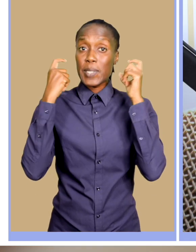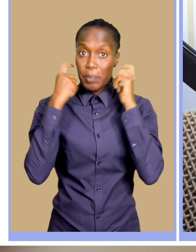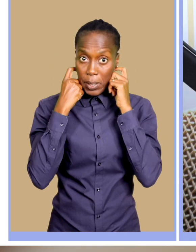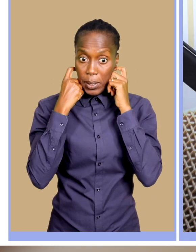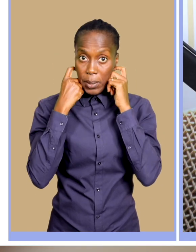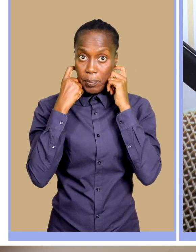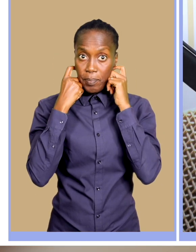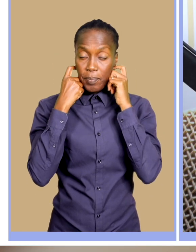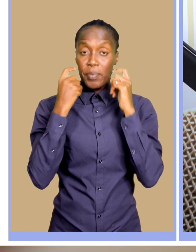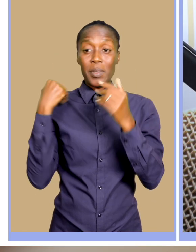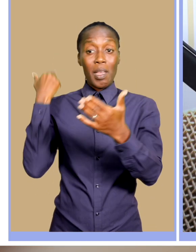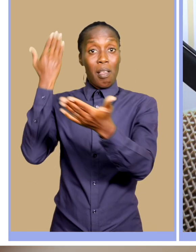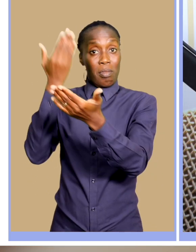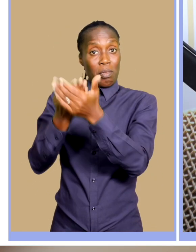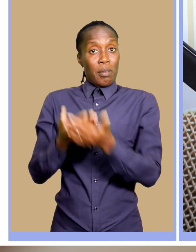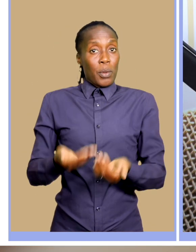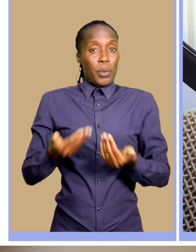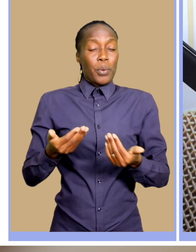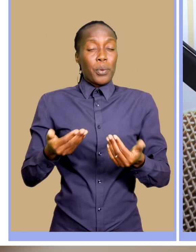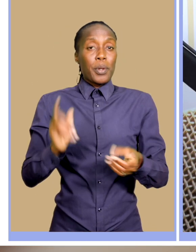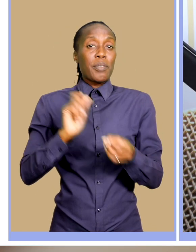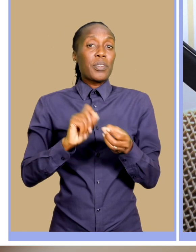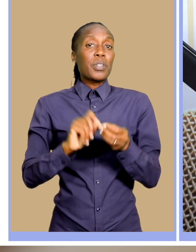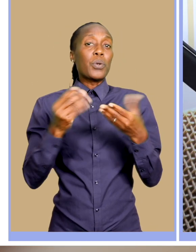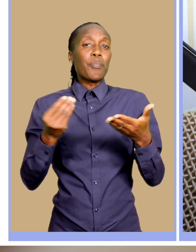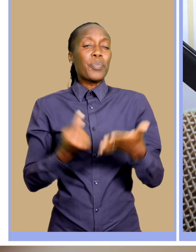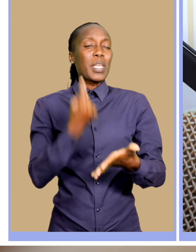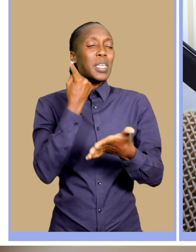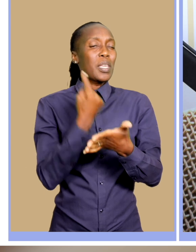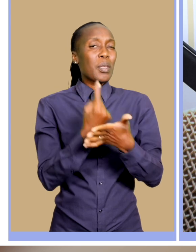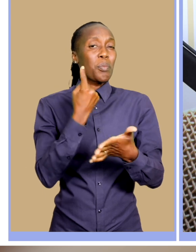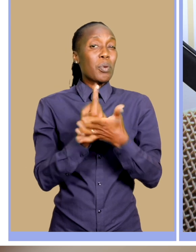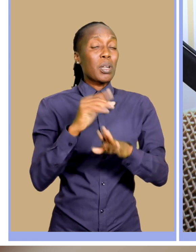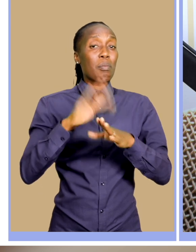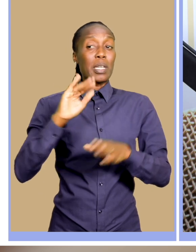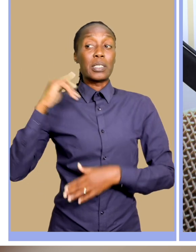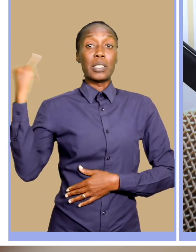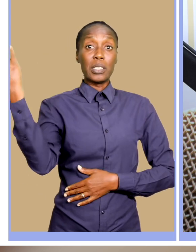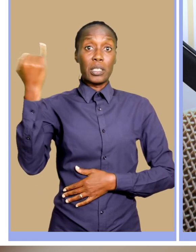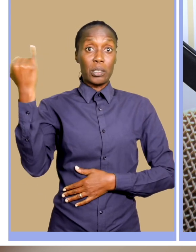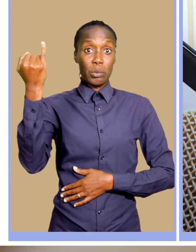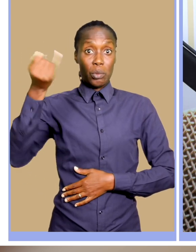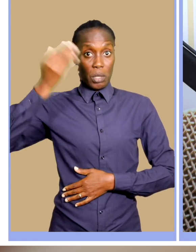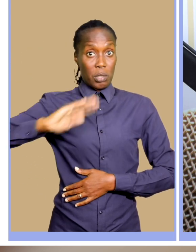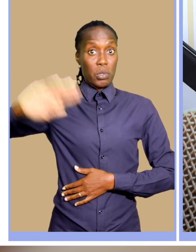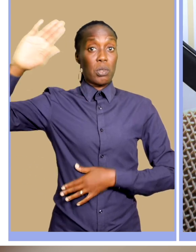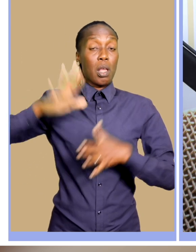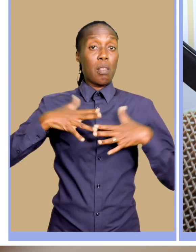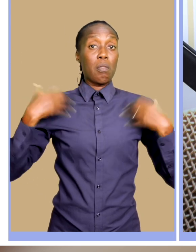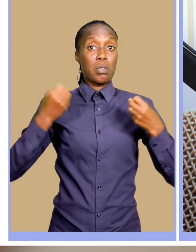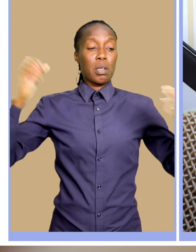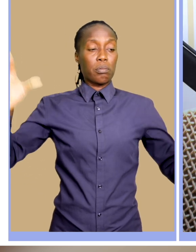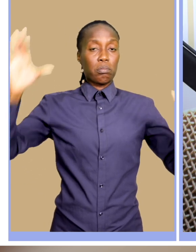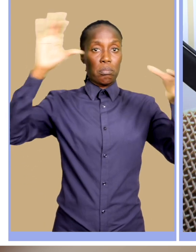bagagem importante como Instituto Nacional de Saúde, principalmente na componente de geração de